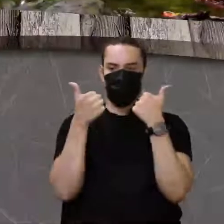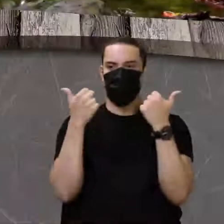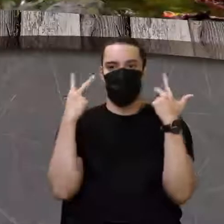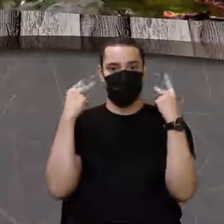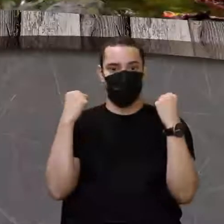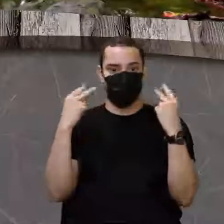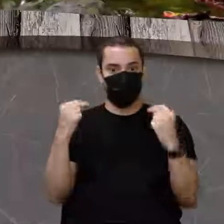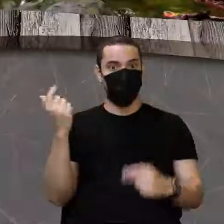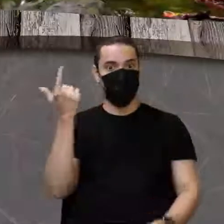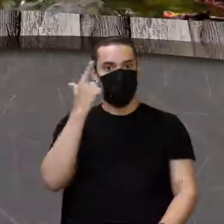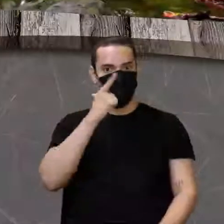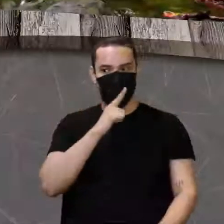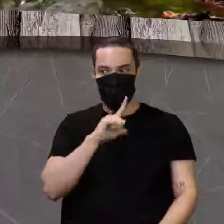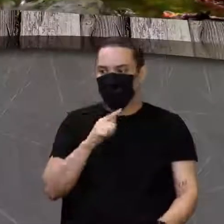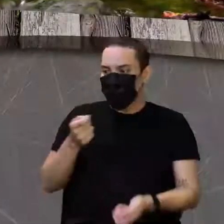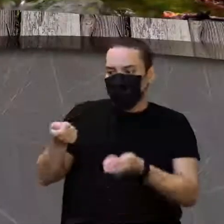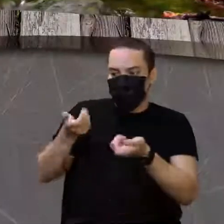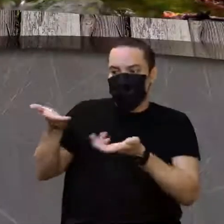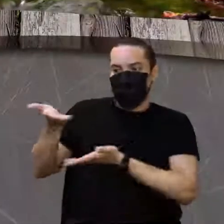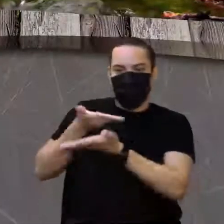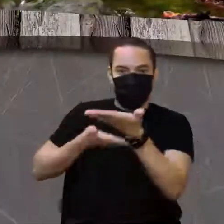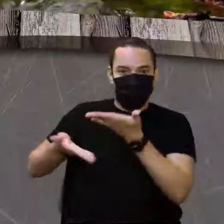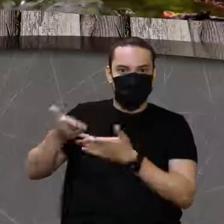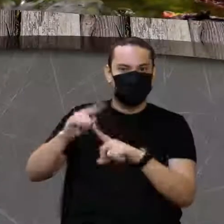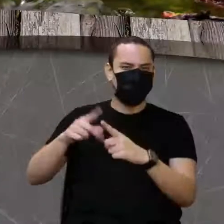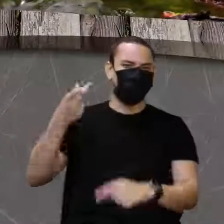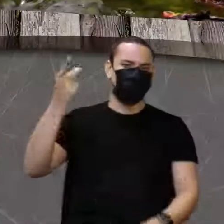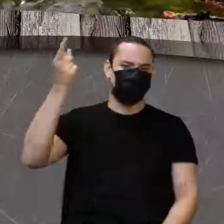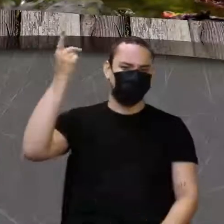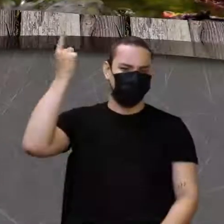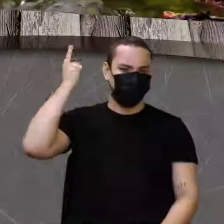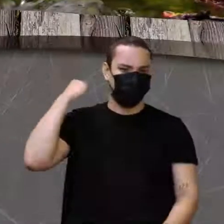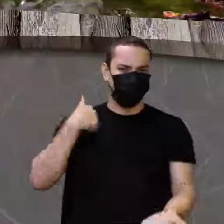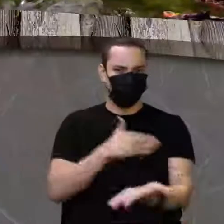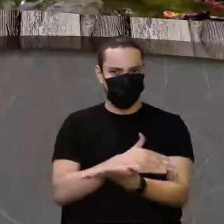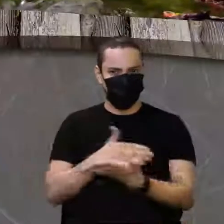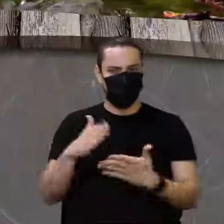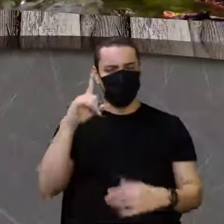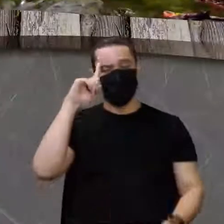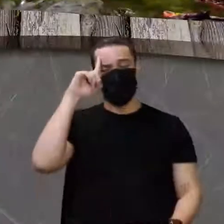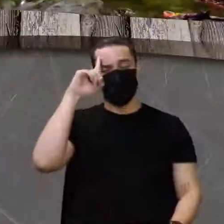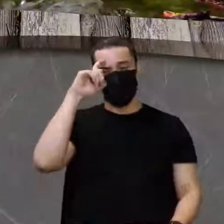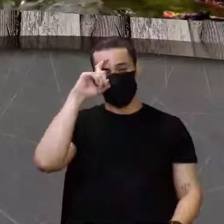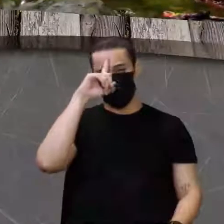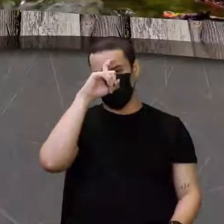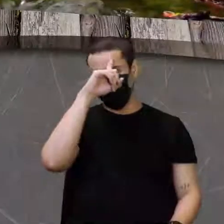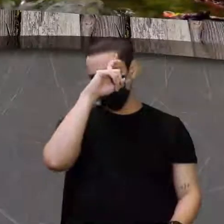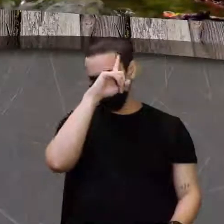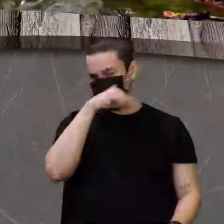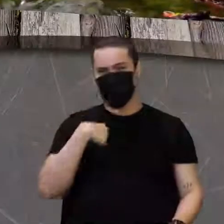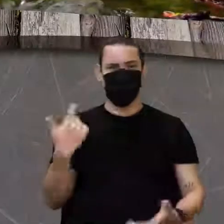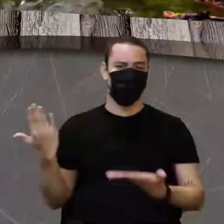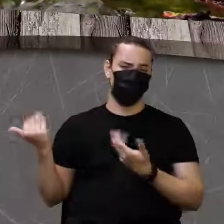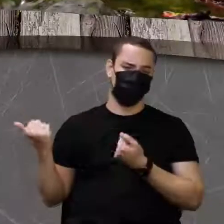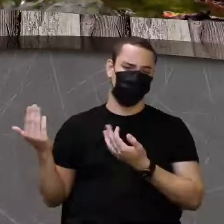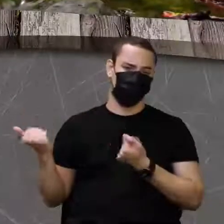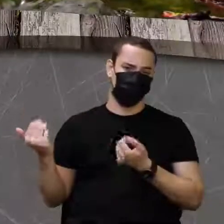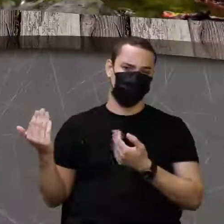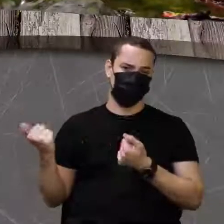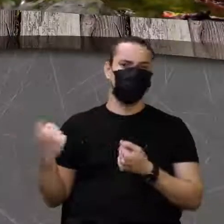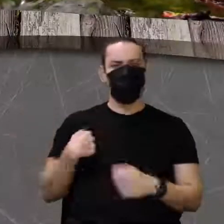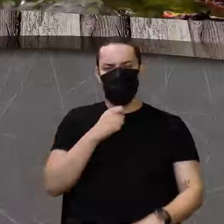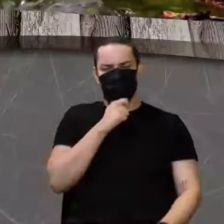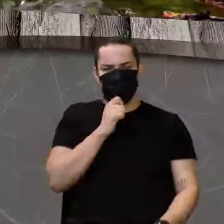tranquilo, conseguimos fazer uma bela amizade, demos belos passeios. Mas logo no início, tá? Eu era mais nova, bem mais nova, né? Tô